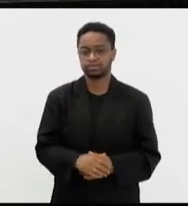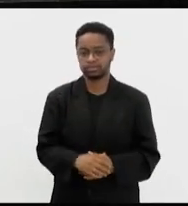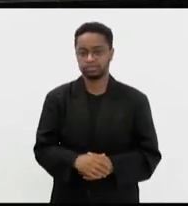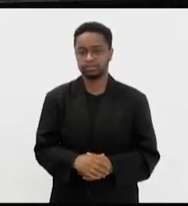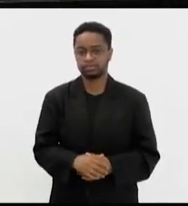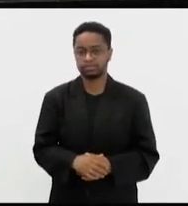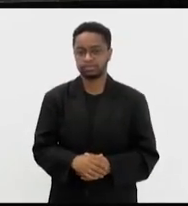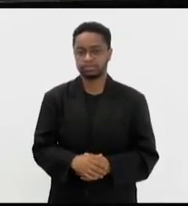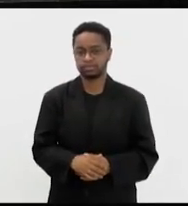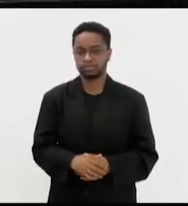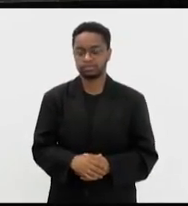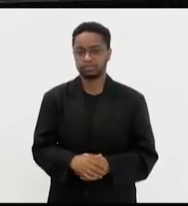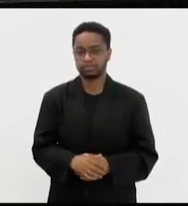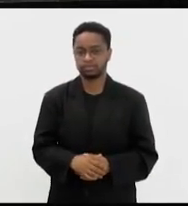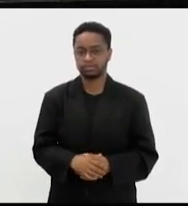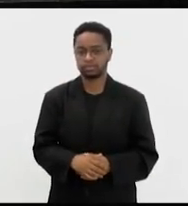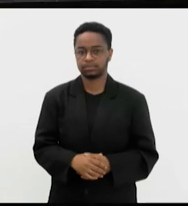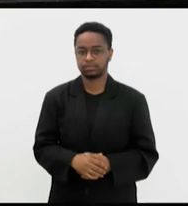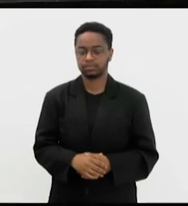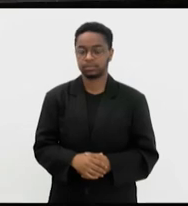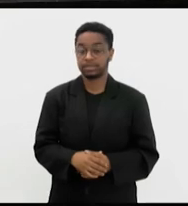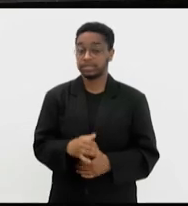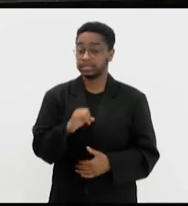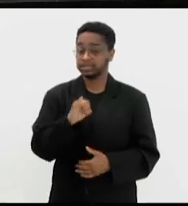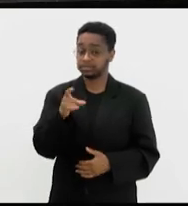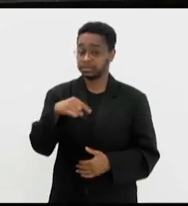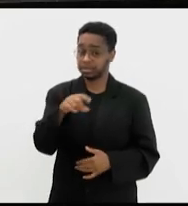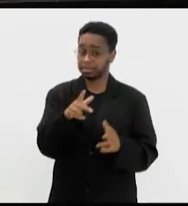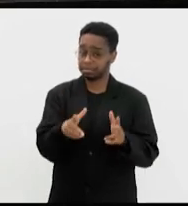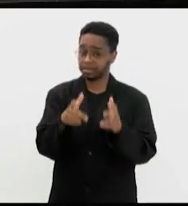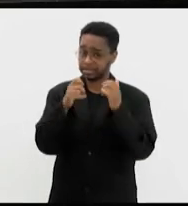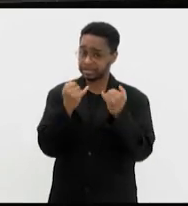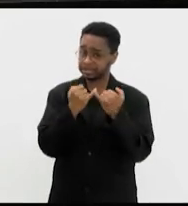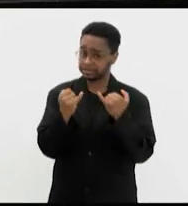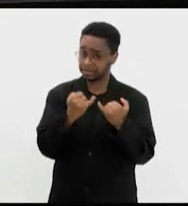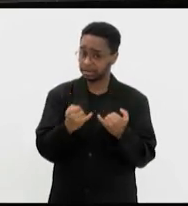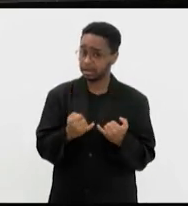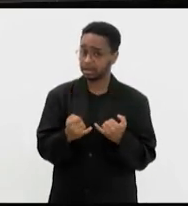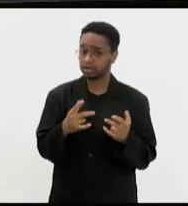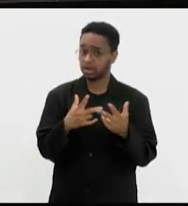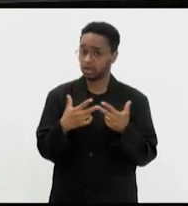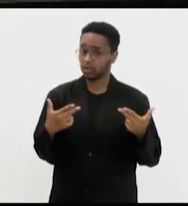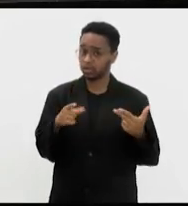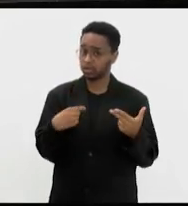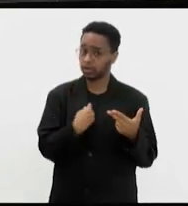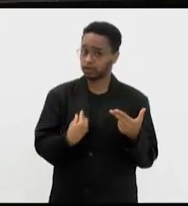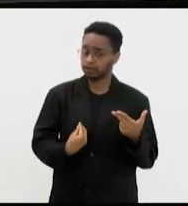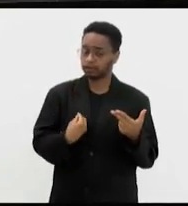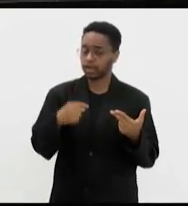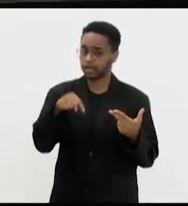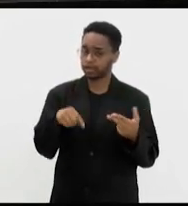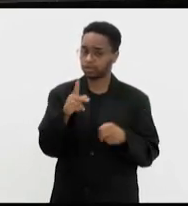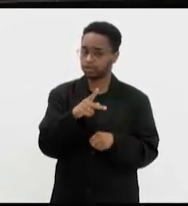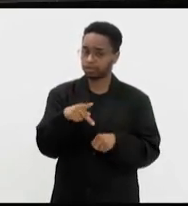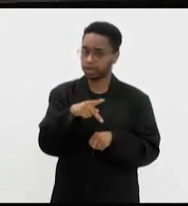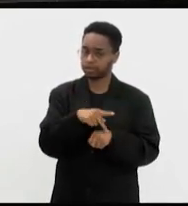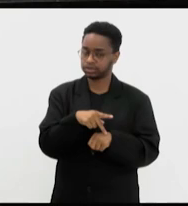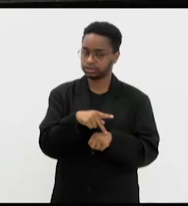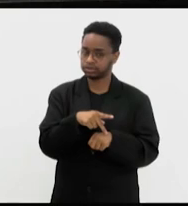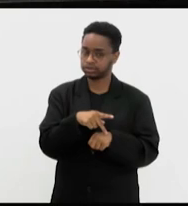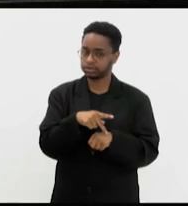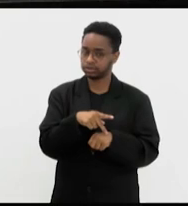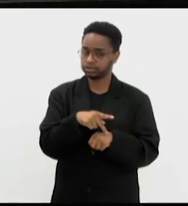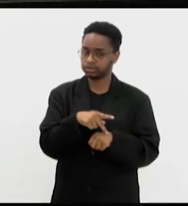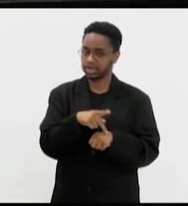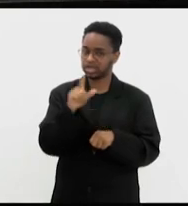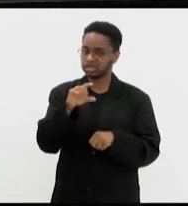expressão qualquer semelhança com o que nós estamos vivendo nesse país não é